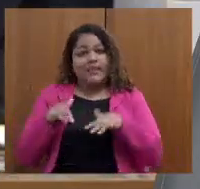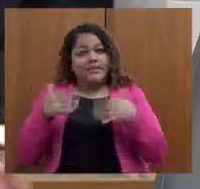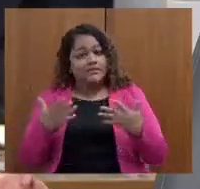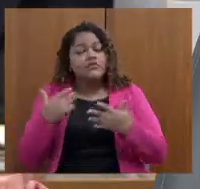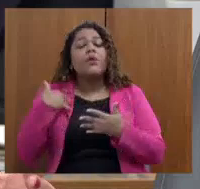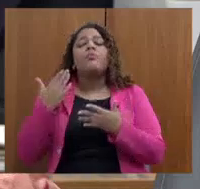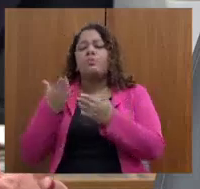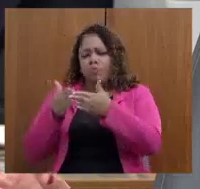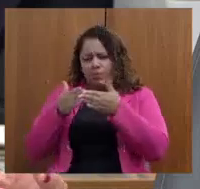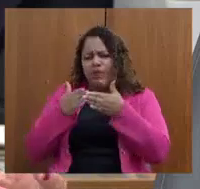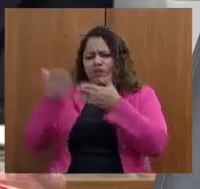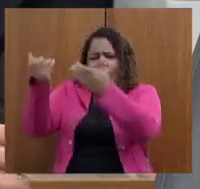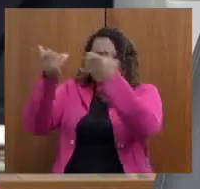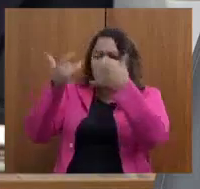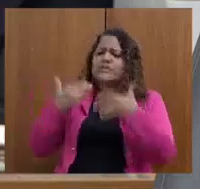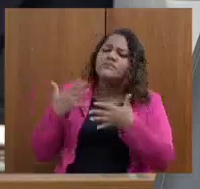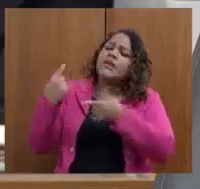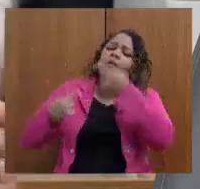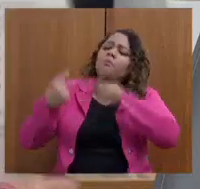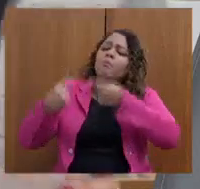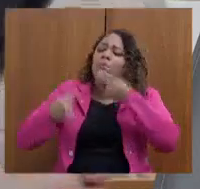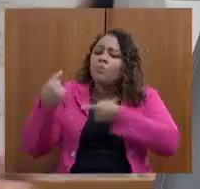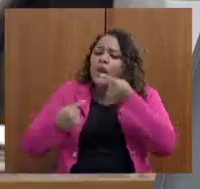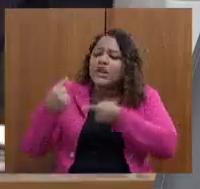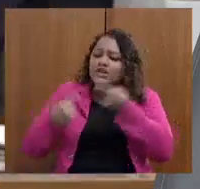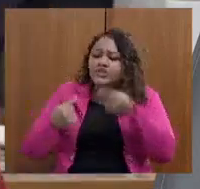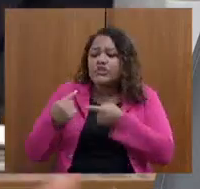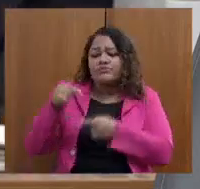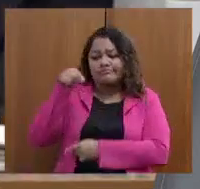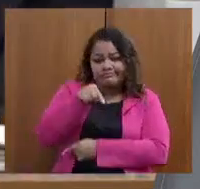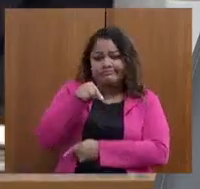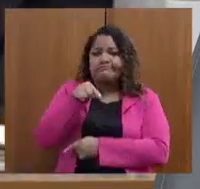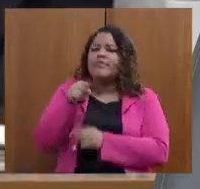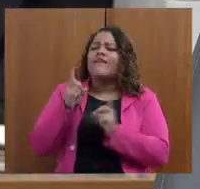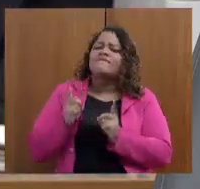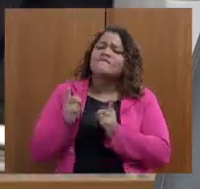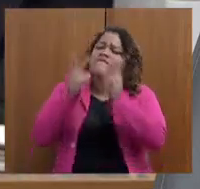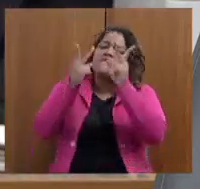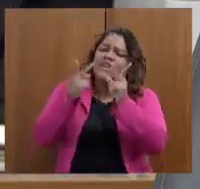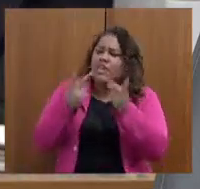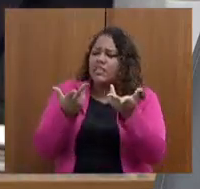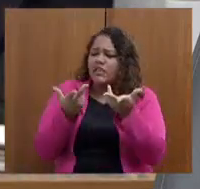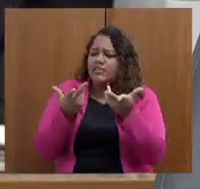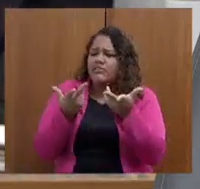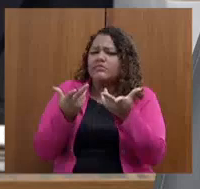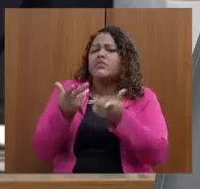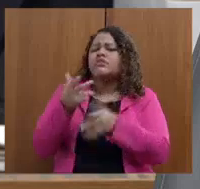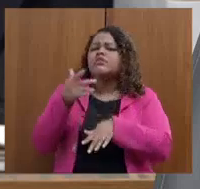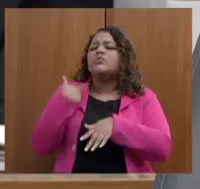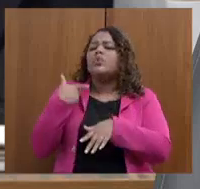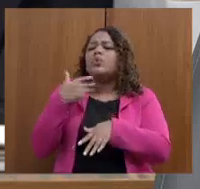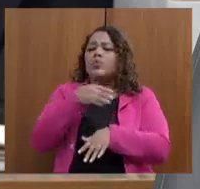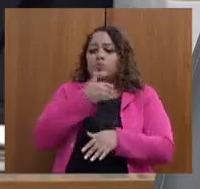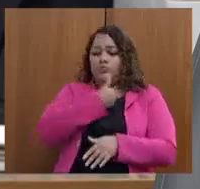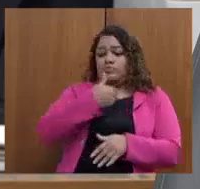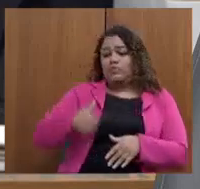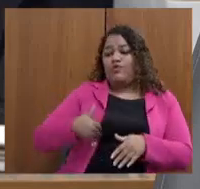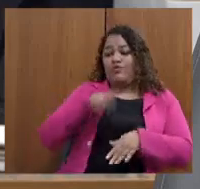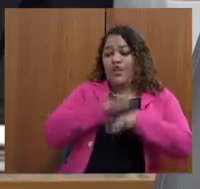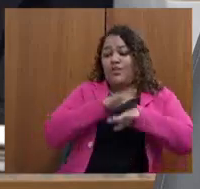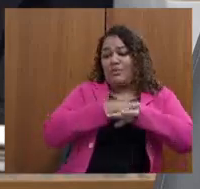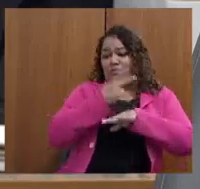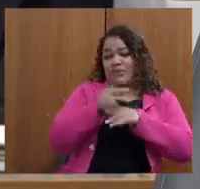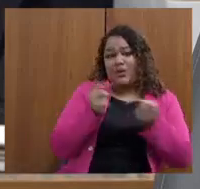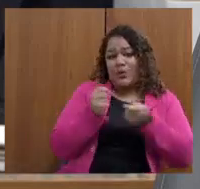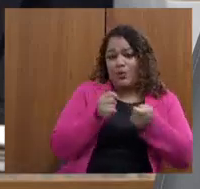o Senhor nos explicasse né Essa política em relação é a venda da participação do estado na CDL no